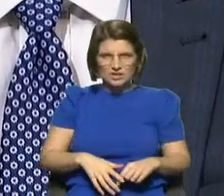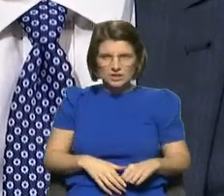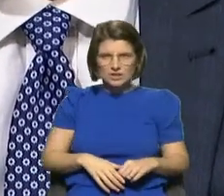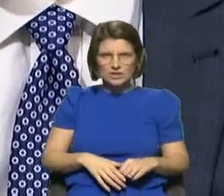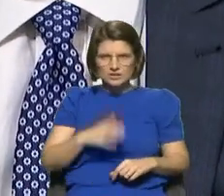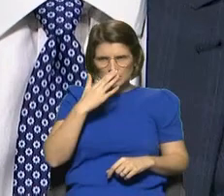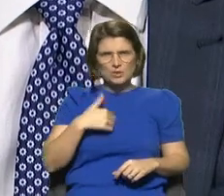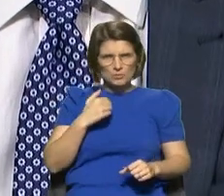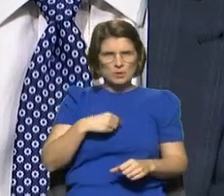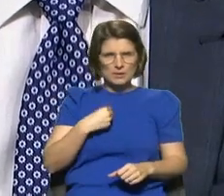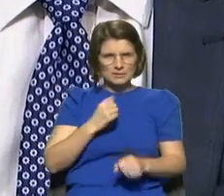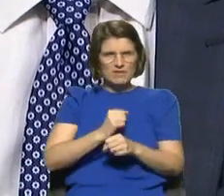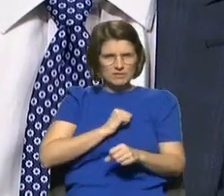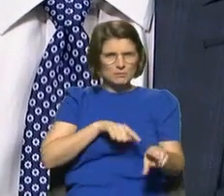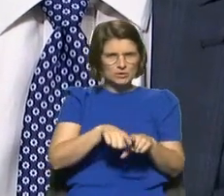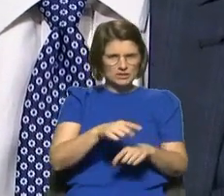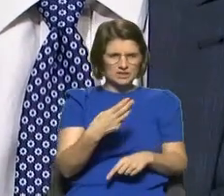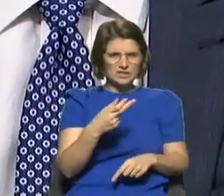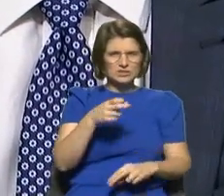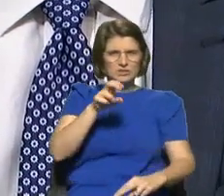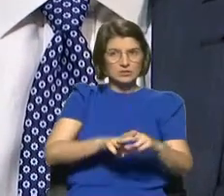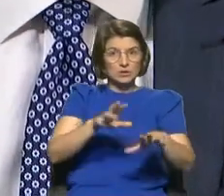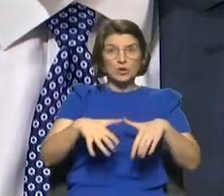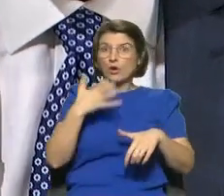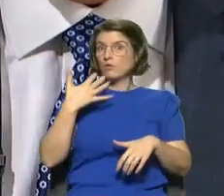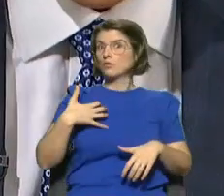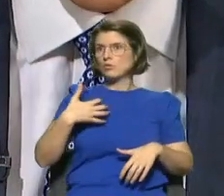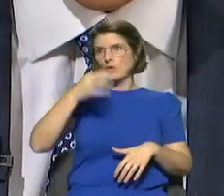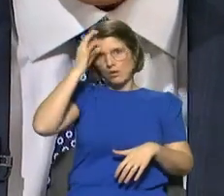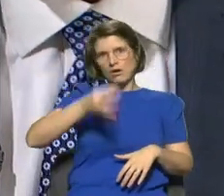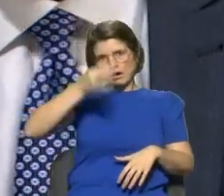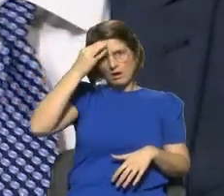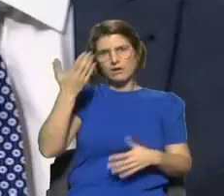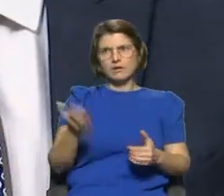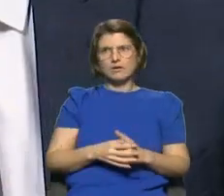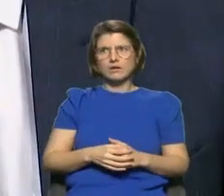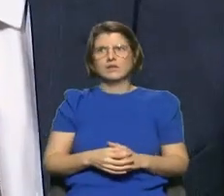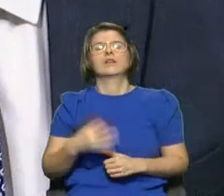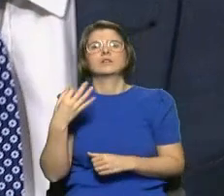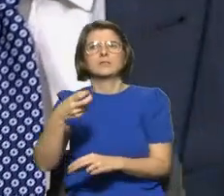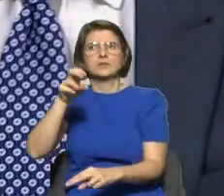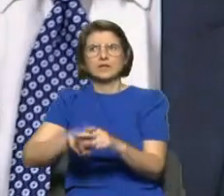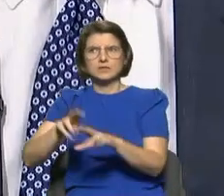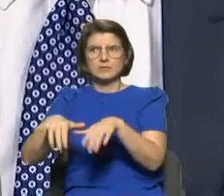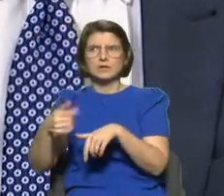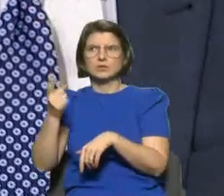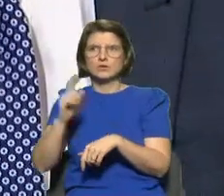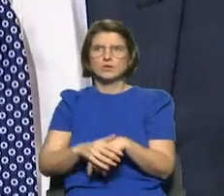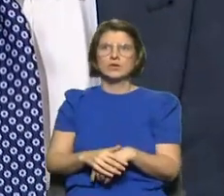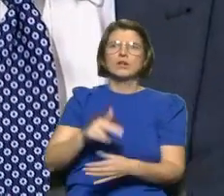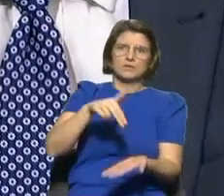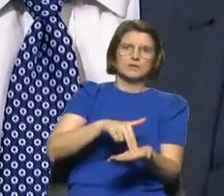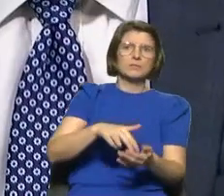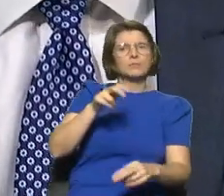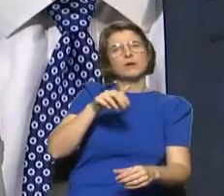preocupado com a minha carreira política tinha ficado há TR anos sentado na Assembleia com muuito honra e com muito orgulho não ficou sempre sentado na Assembleia sentado V tempo para votar contra É